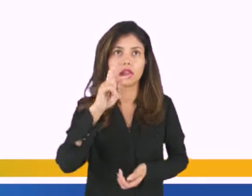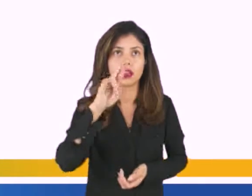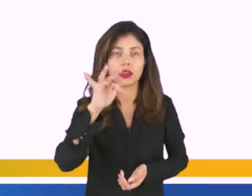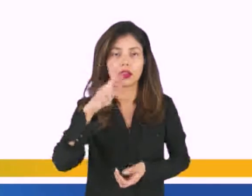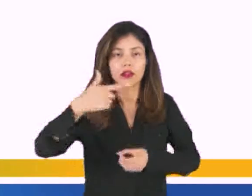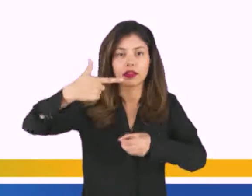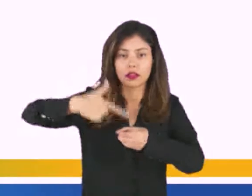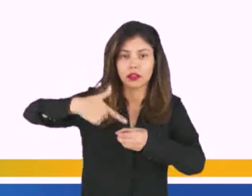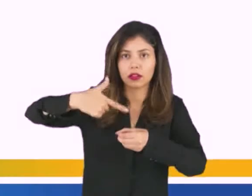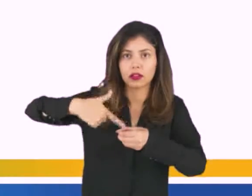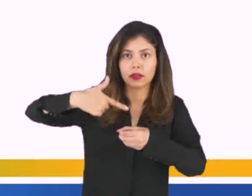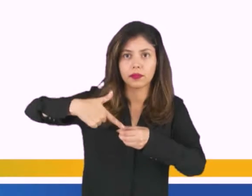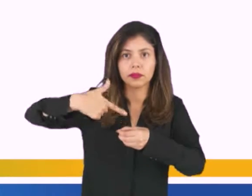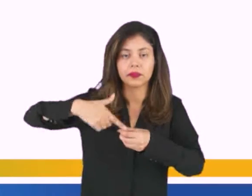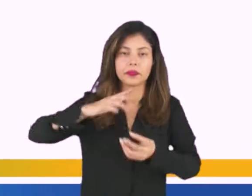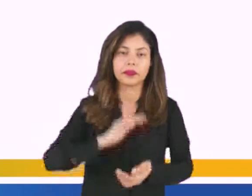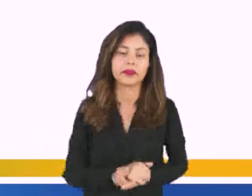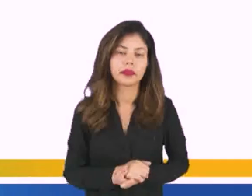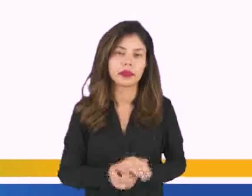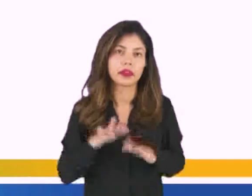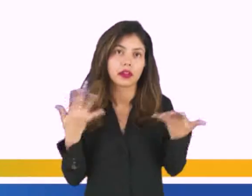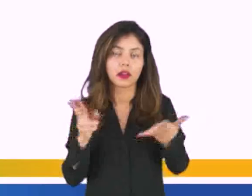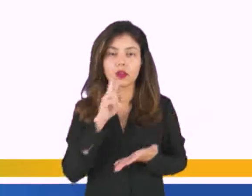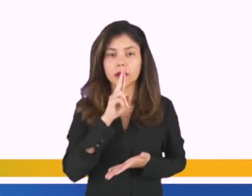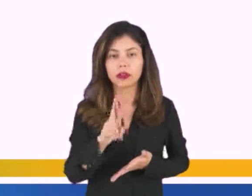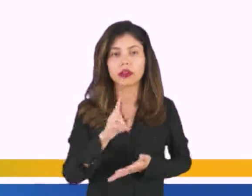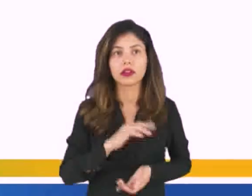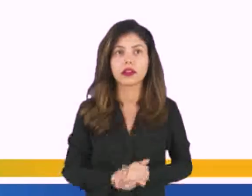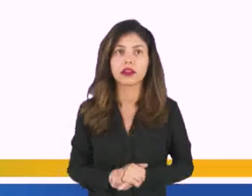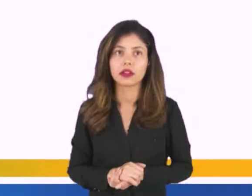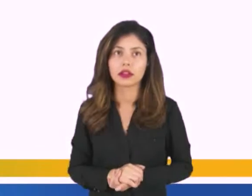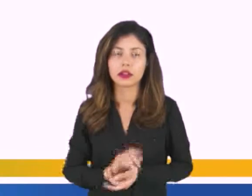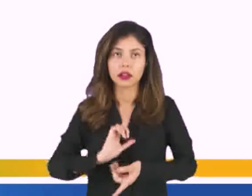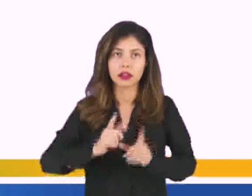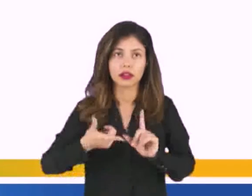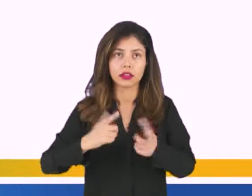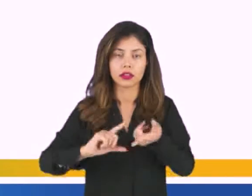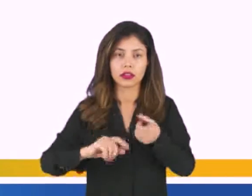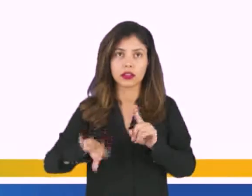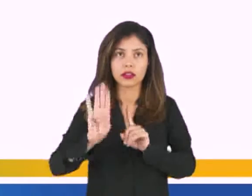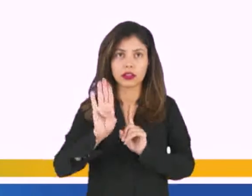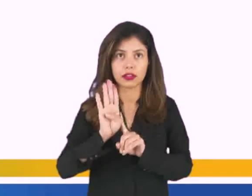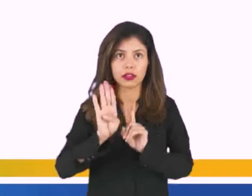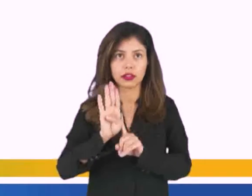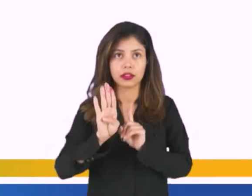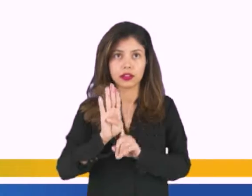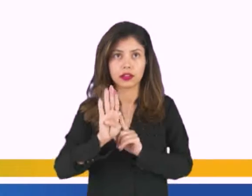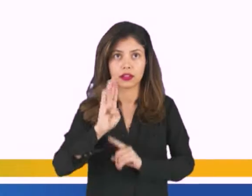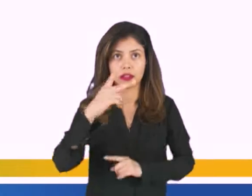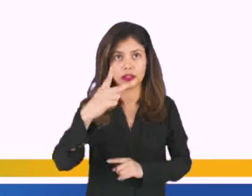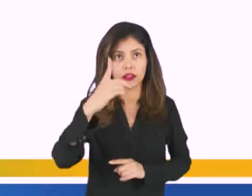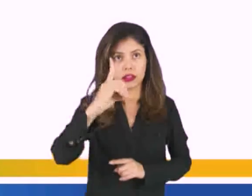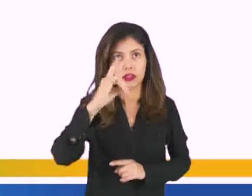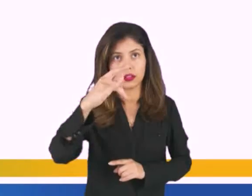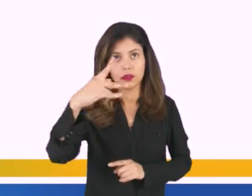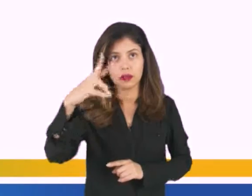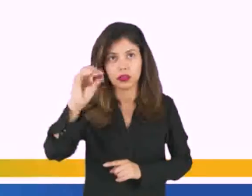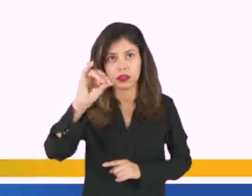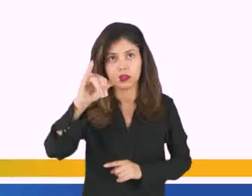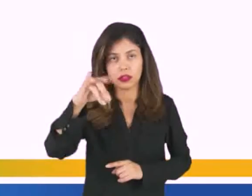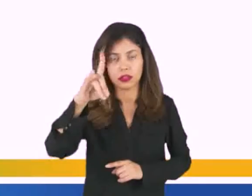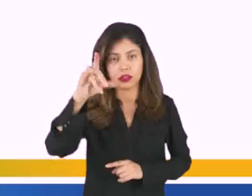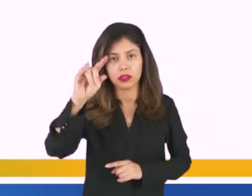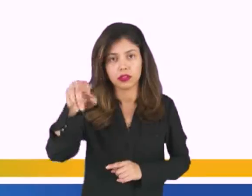sabem, a parafina vem do petróleo, né, gente? Então, a alternativa correta é alternativa